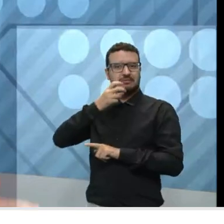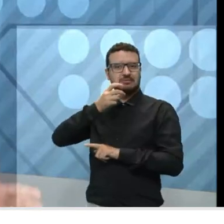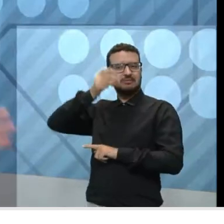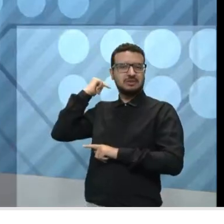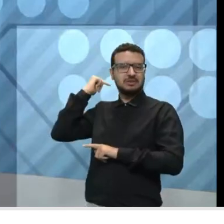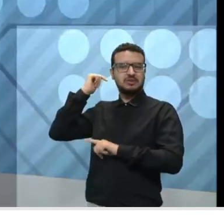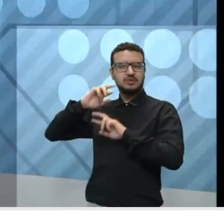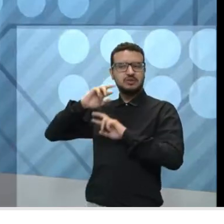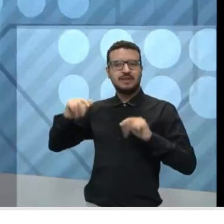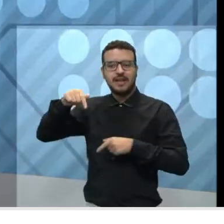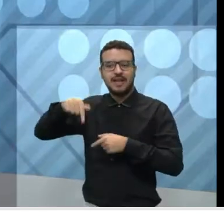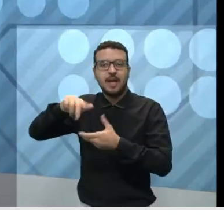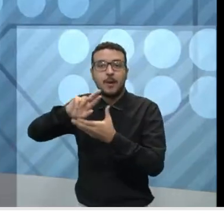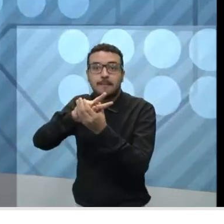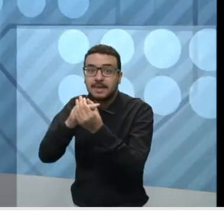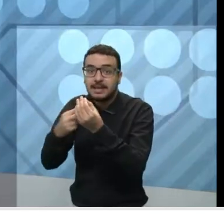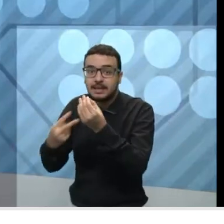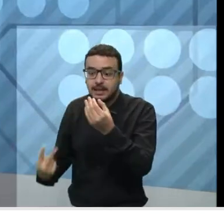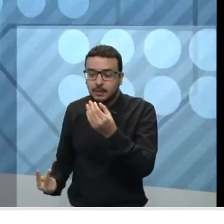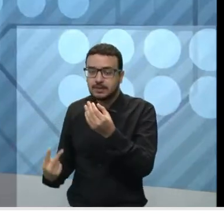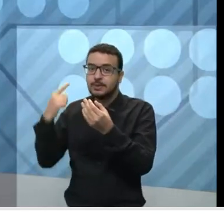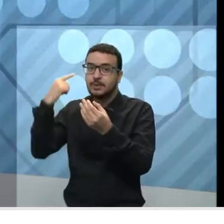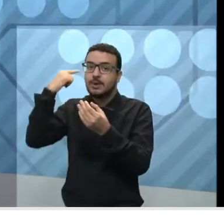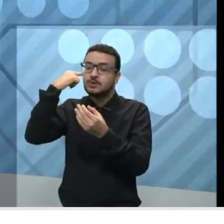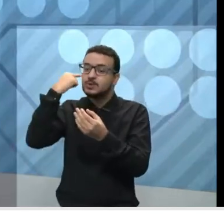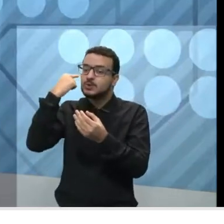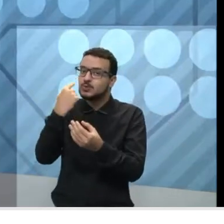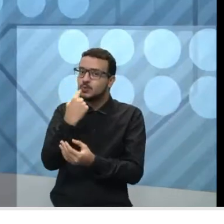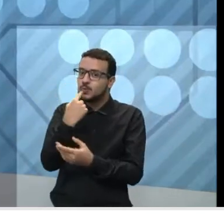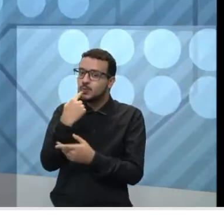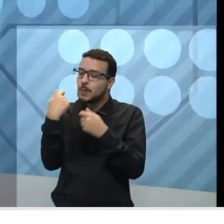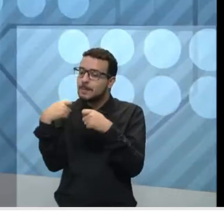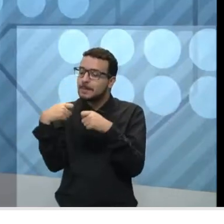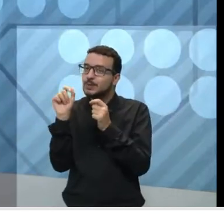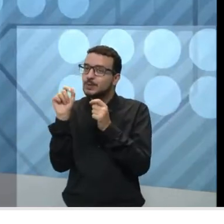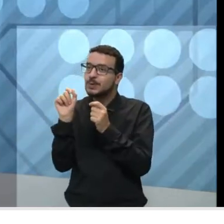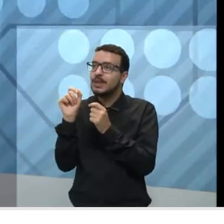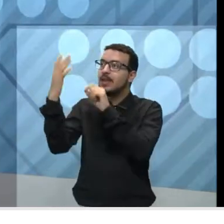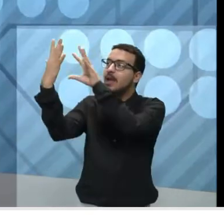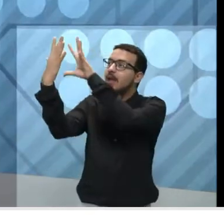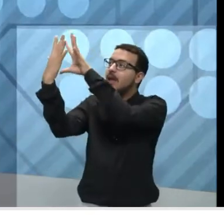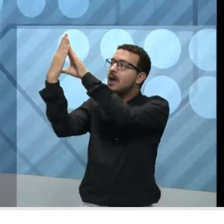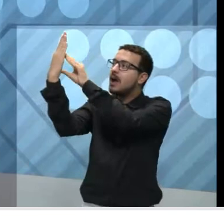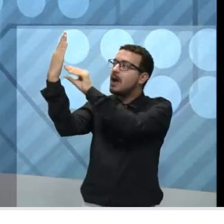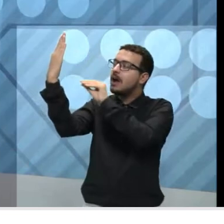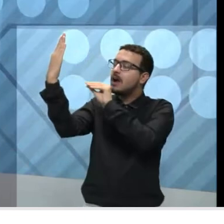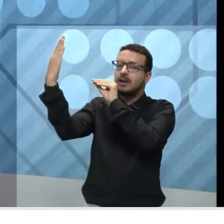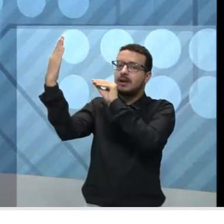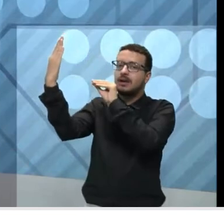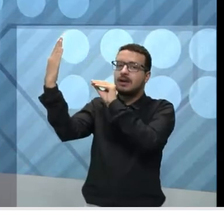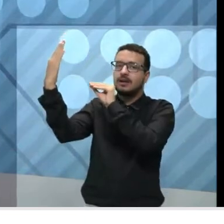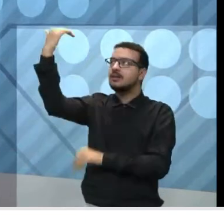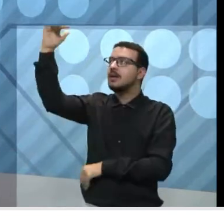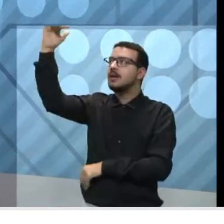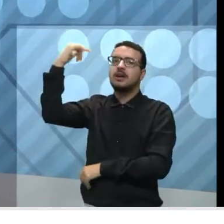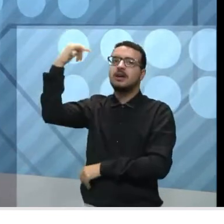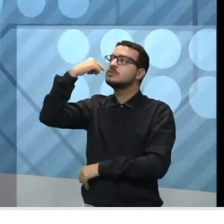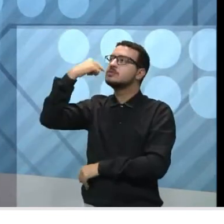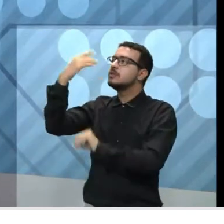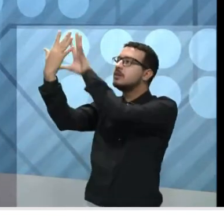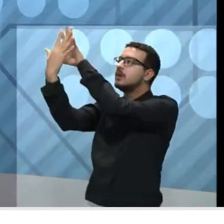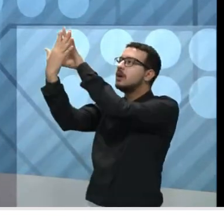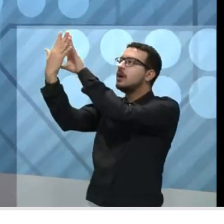ela precisa de ter referências, não é, de um outro surdo também. Então, essa relação da criança precocemente no contato